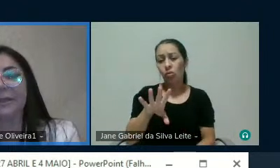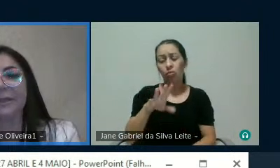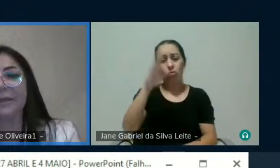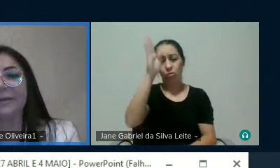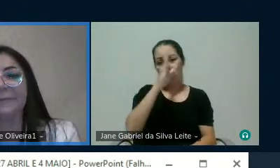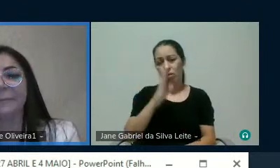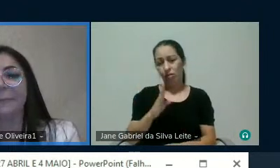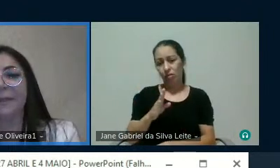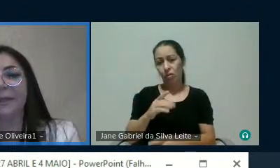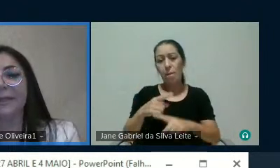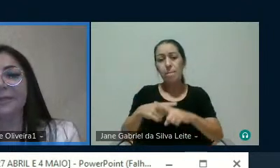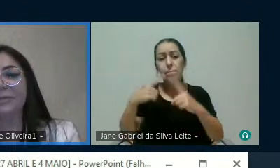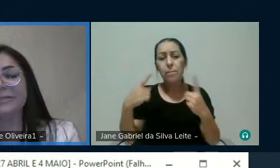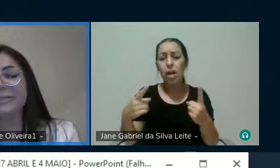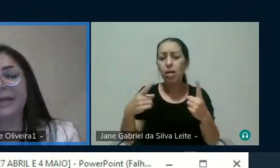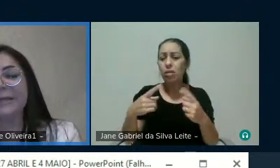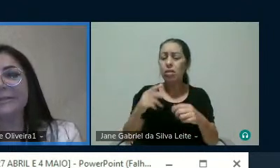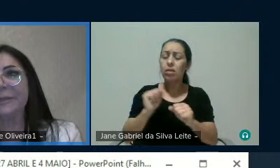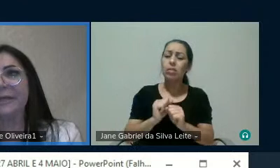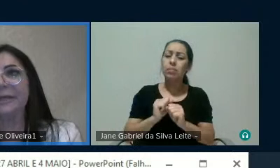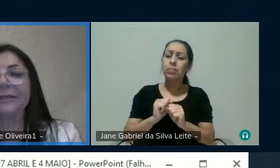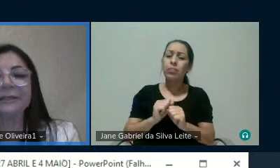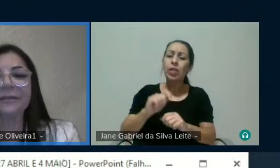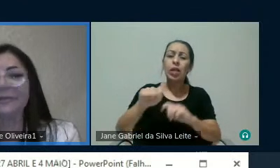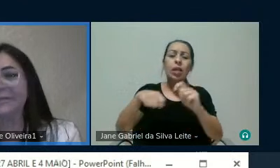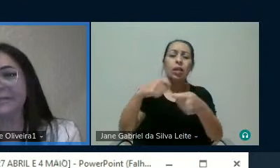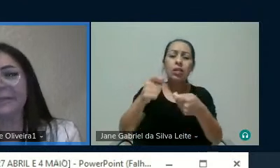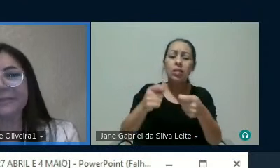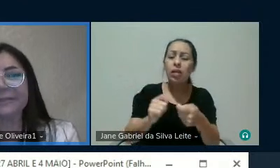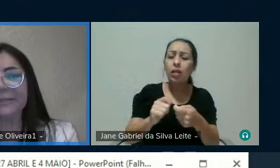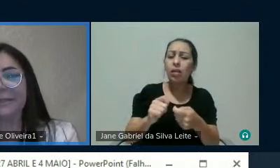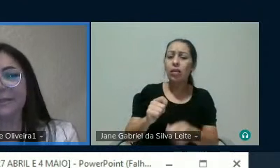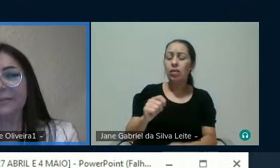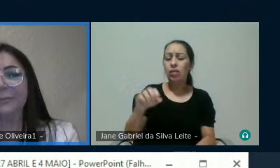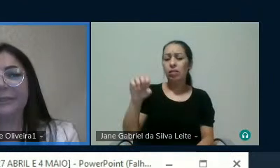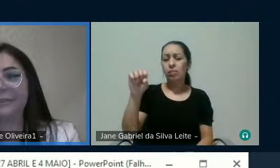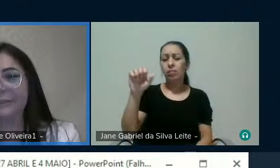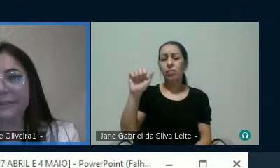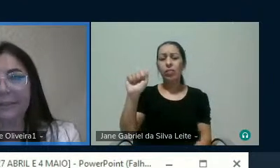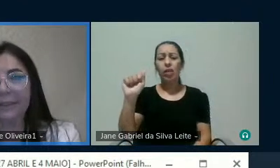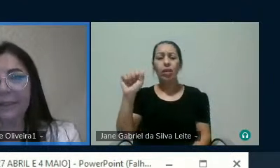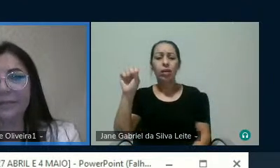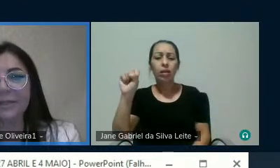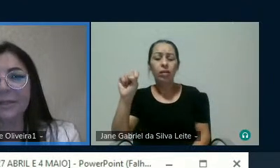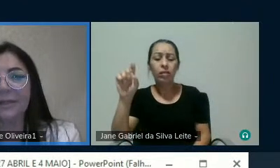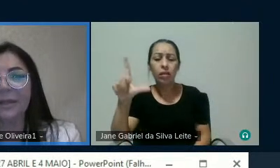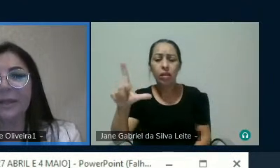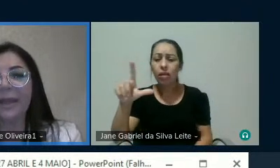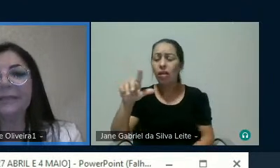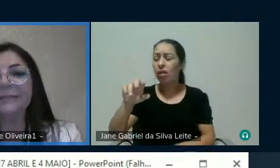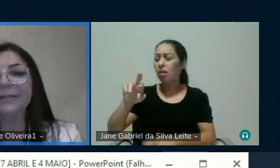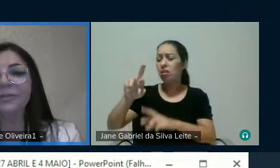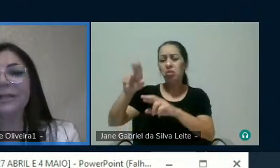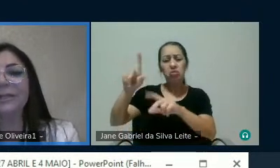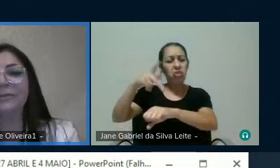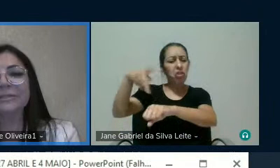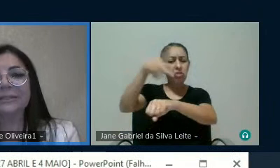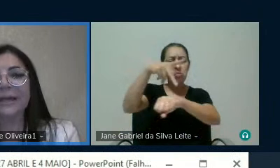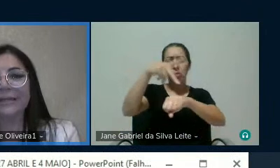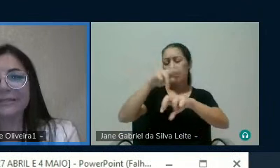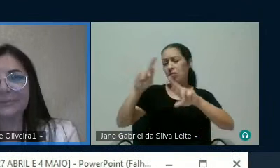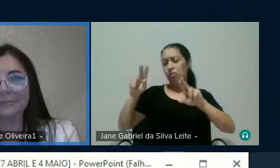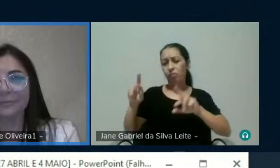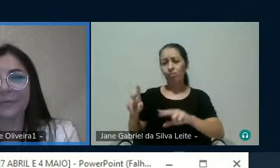trazer língua de sinais americana, francesa, britânica, né? É a literatura em